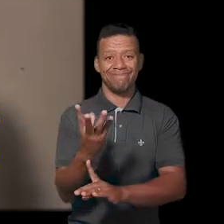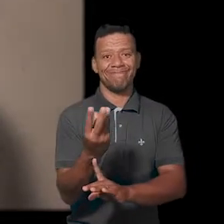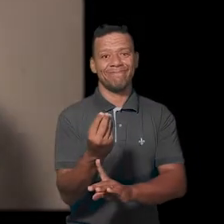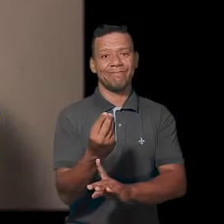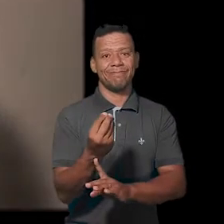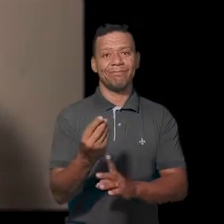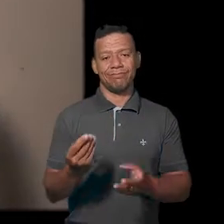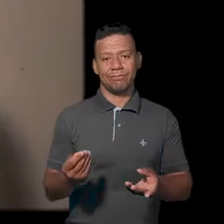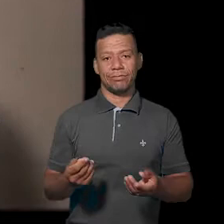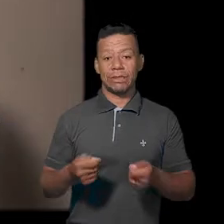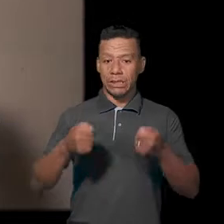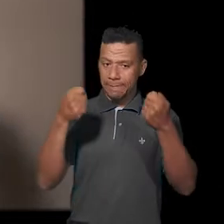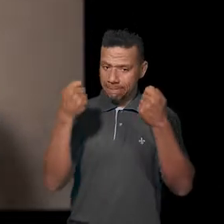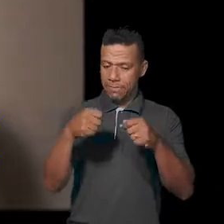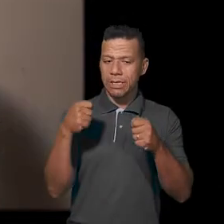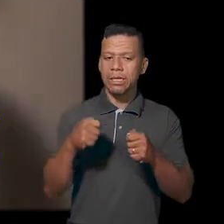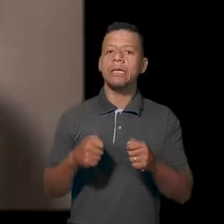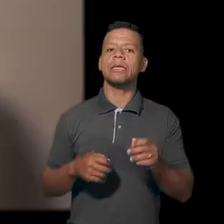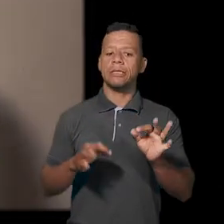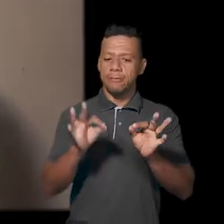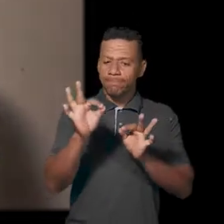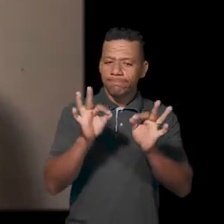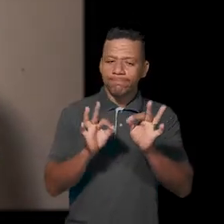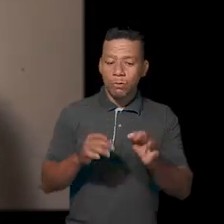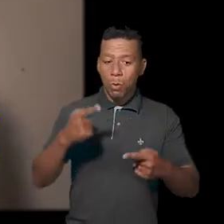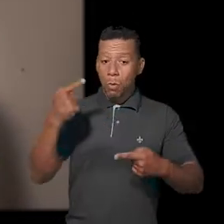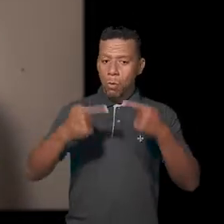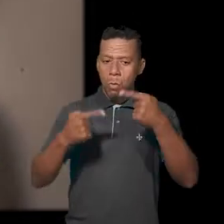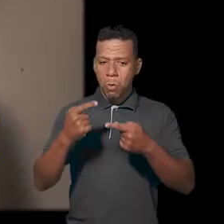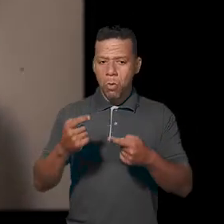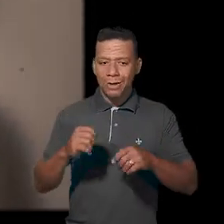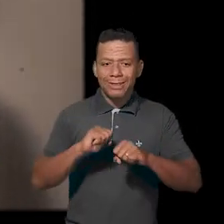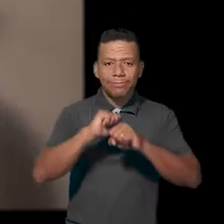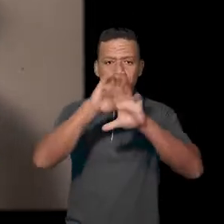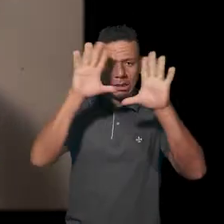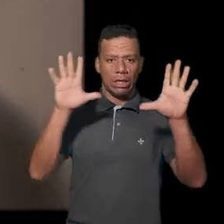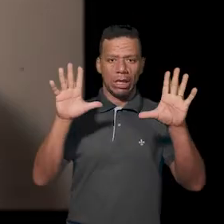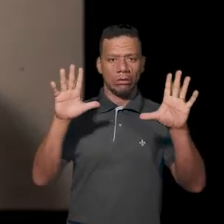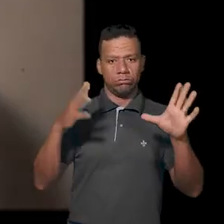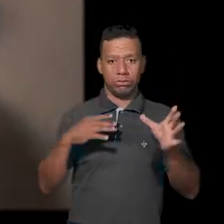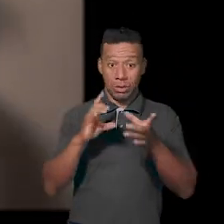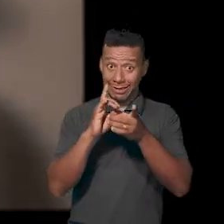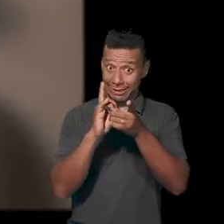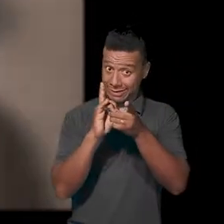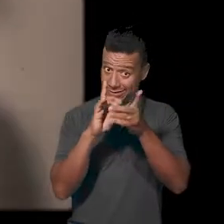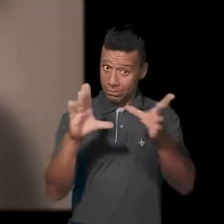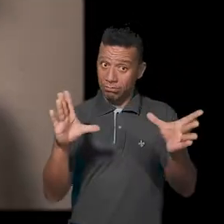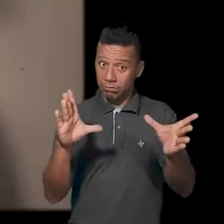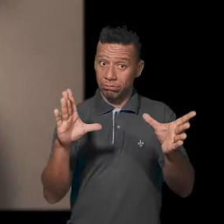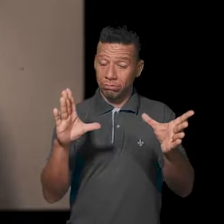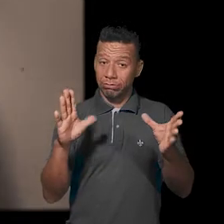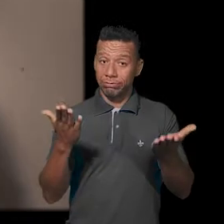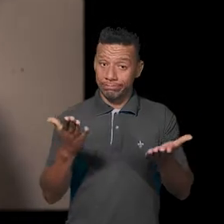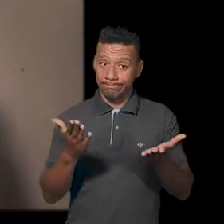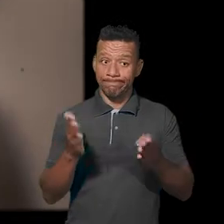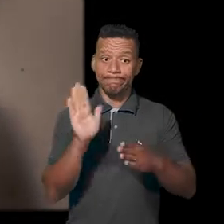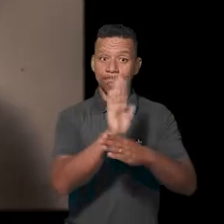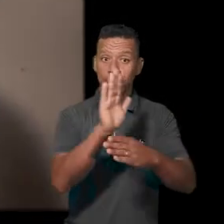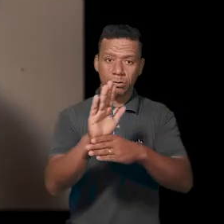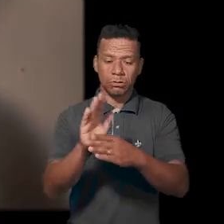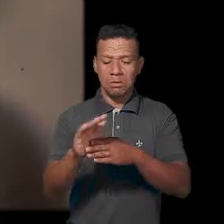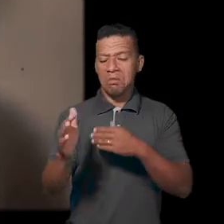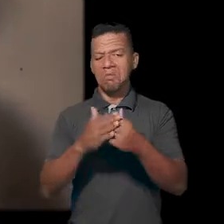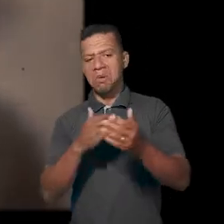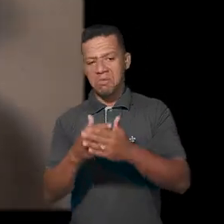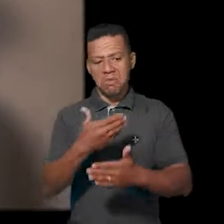isso a necessidade de voltar com um plano. Uma política mais transparente e democrática e que, independente da